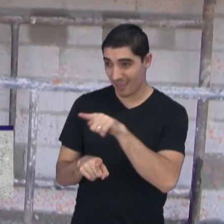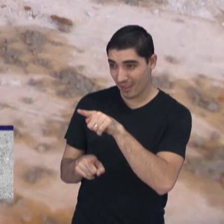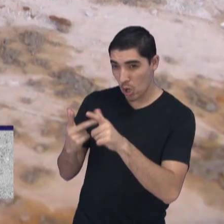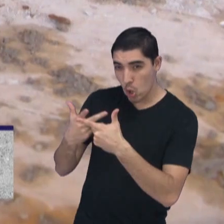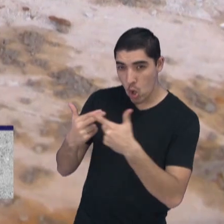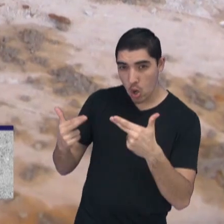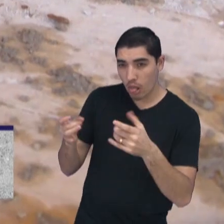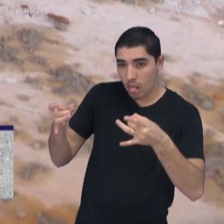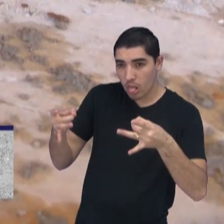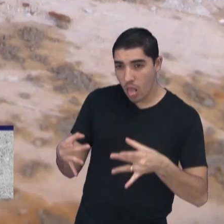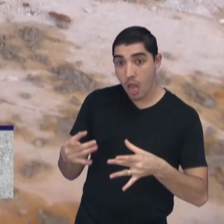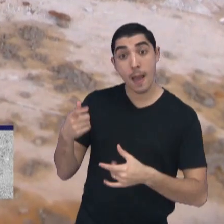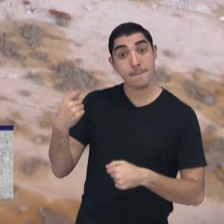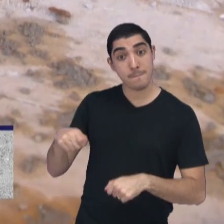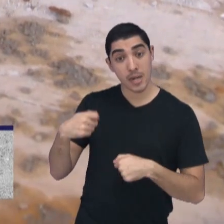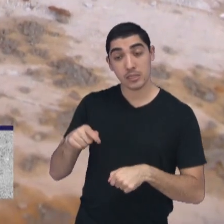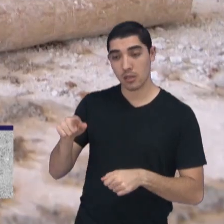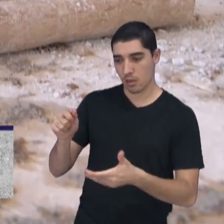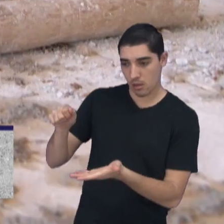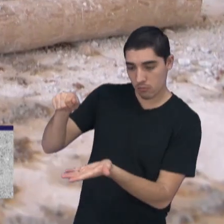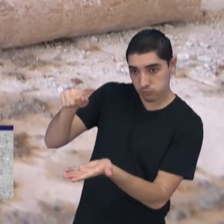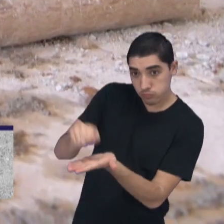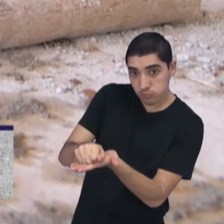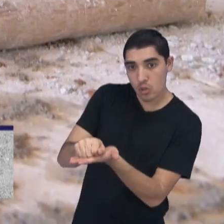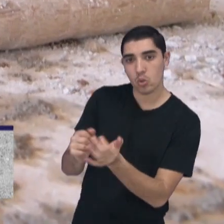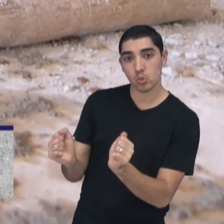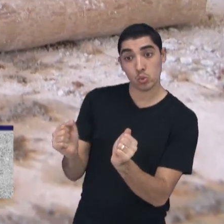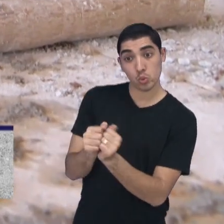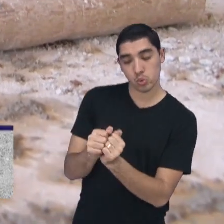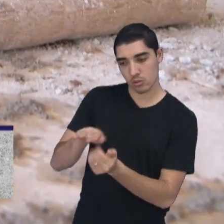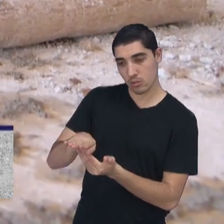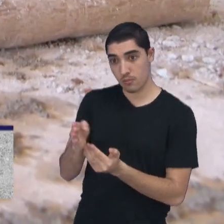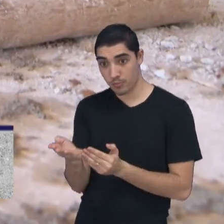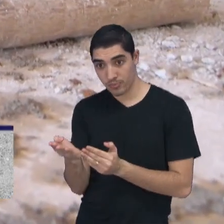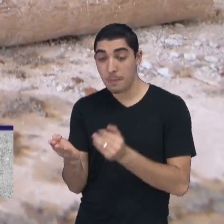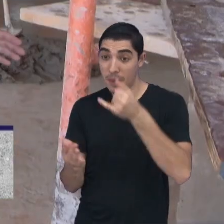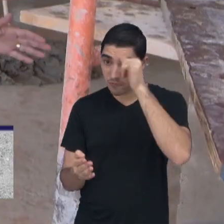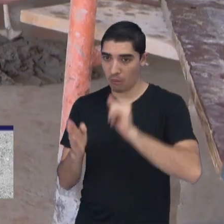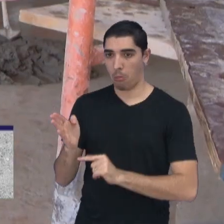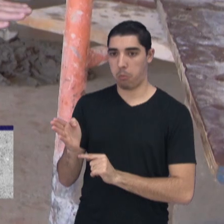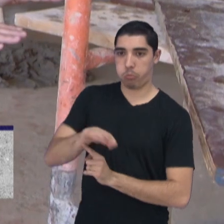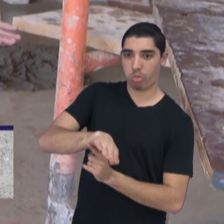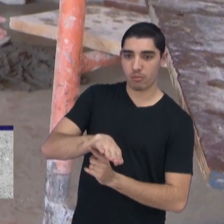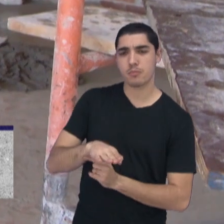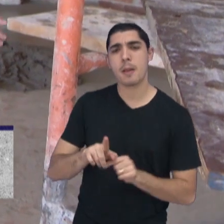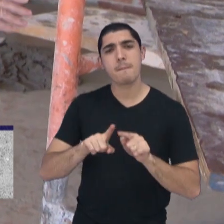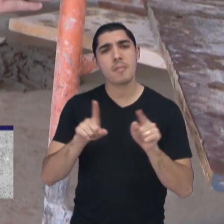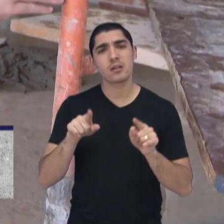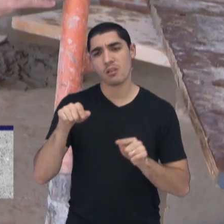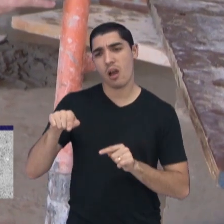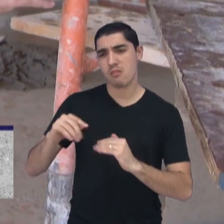precisa ou travar ou colocar um anteparo lateral para que ela não venha a cair. No caso aqui é baixo,